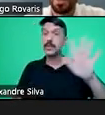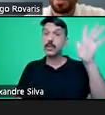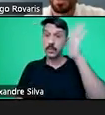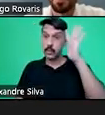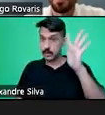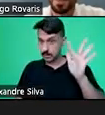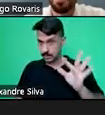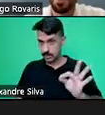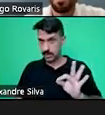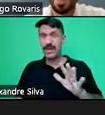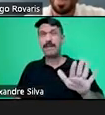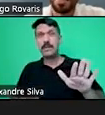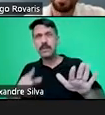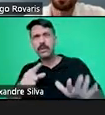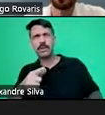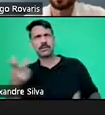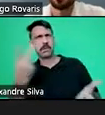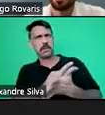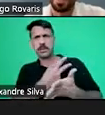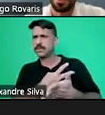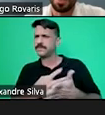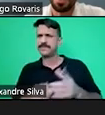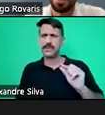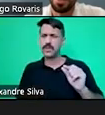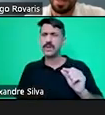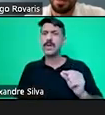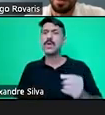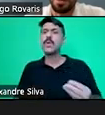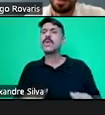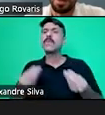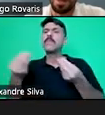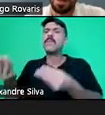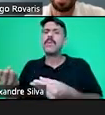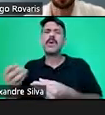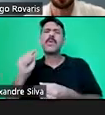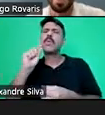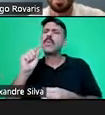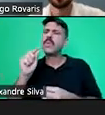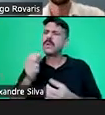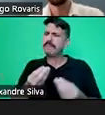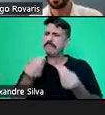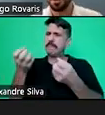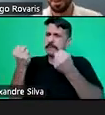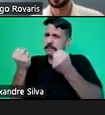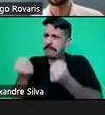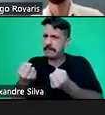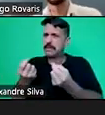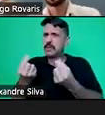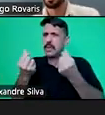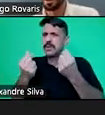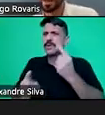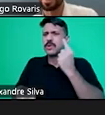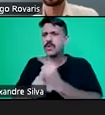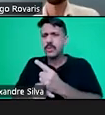Então, impõe uma carga econômica à sociedade. O que a gente está dizendo aqui? O TDAH não